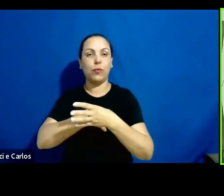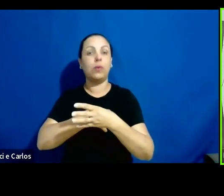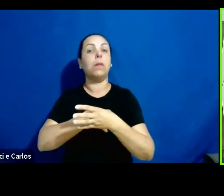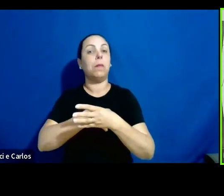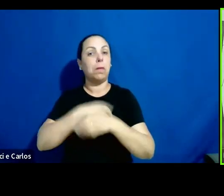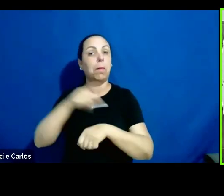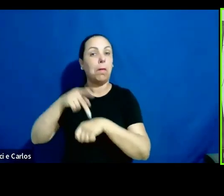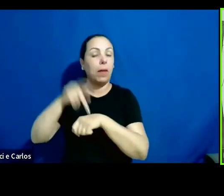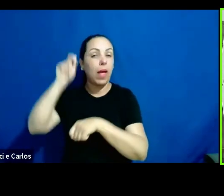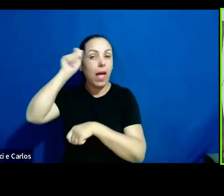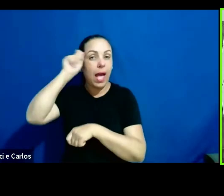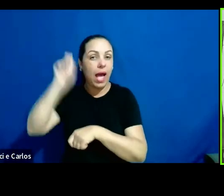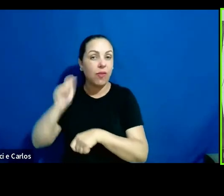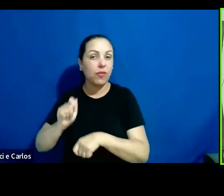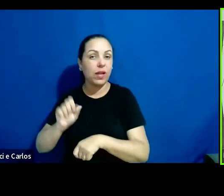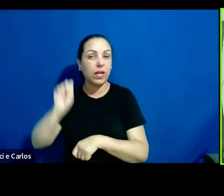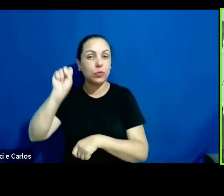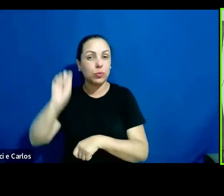do Sul?